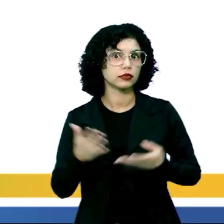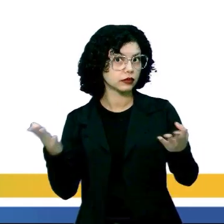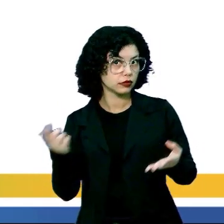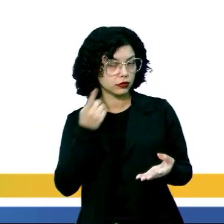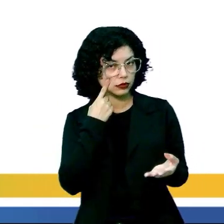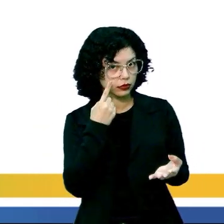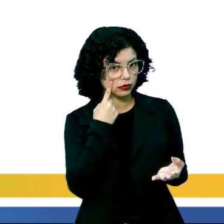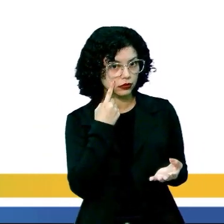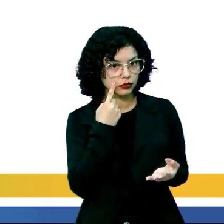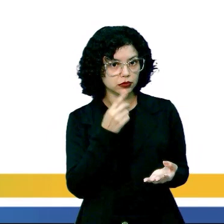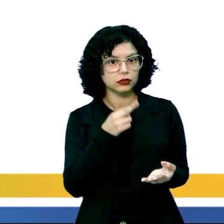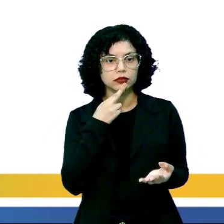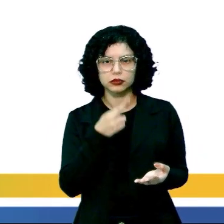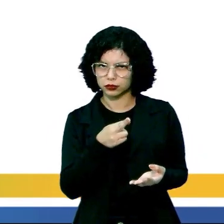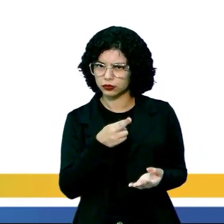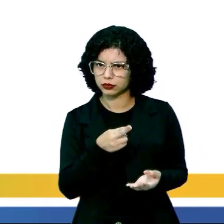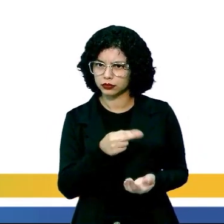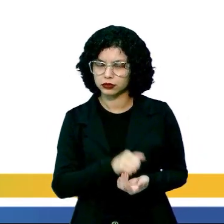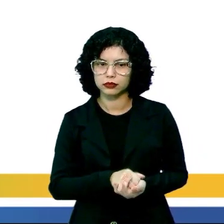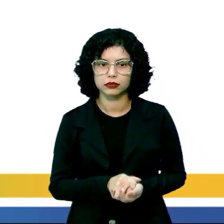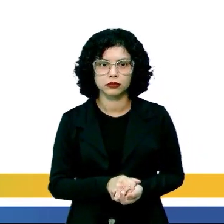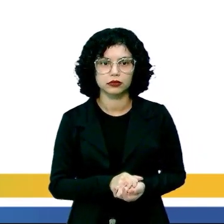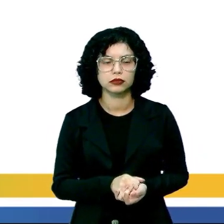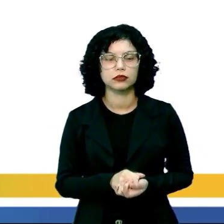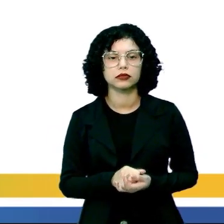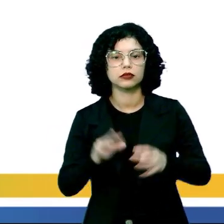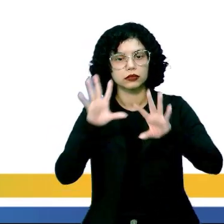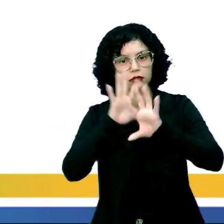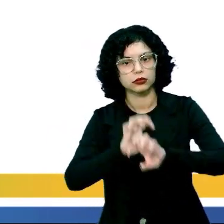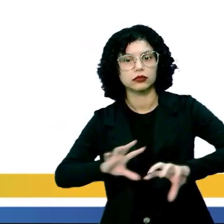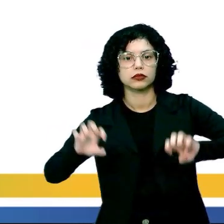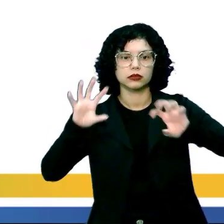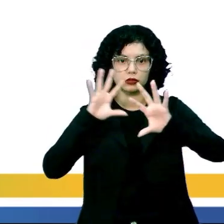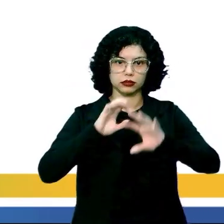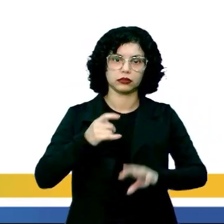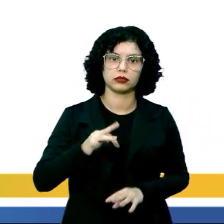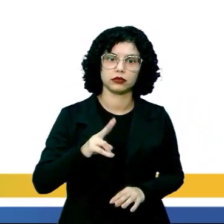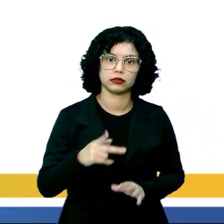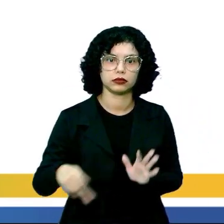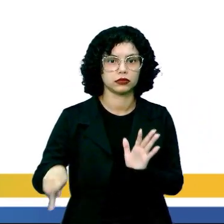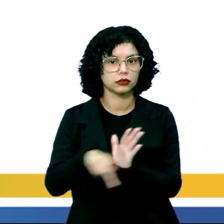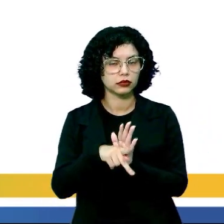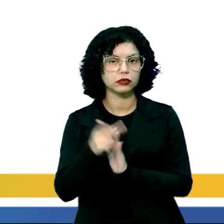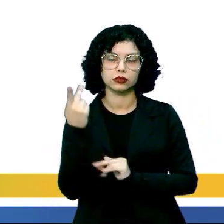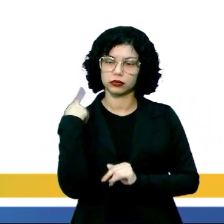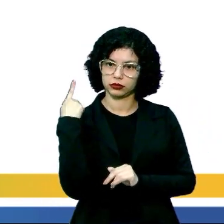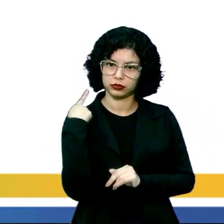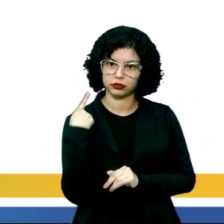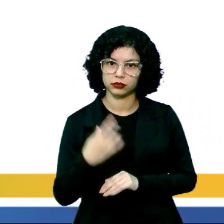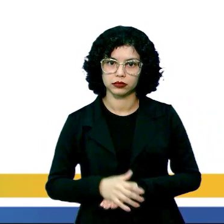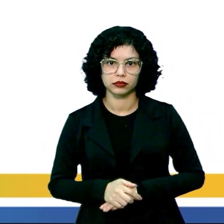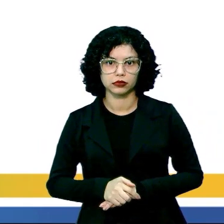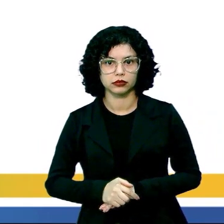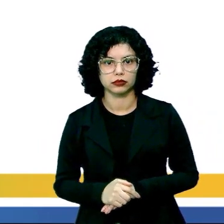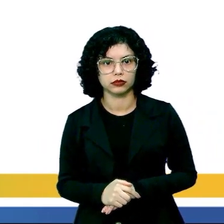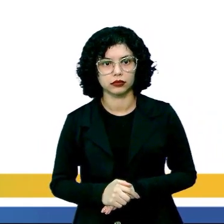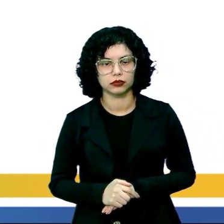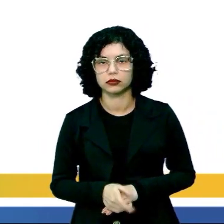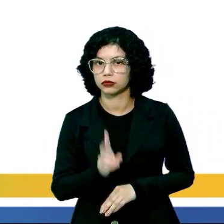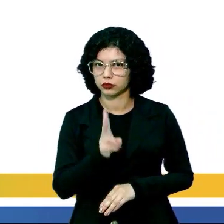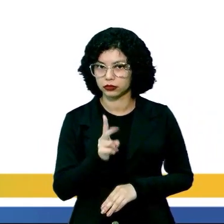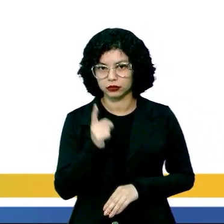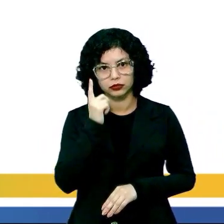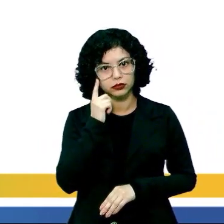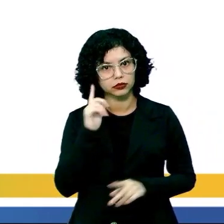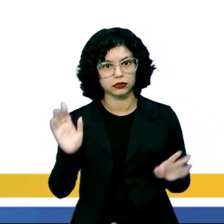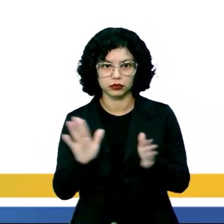Opa, essa aí tem a ver. Vamos para a próxima. Alternativa C, gás carbônico e nutriente para os pulmões. É a mesma